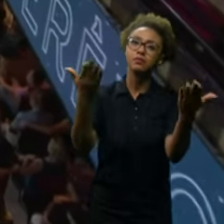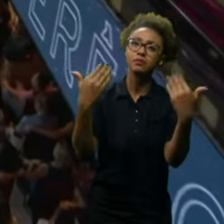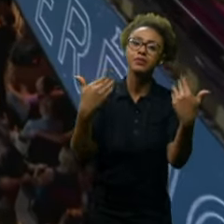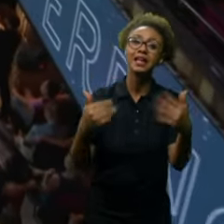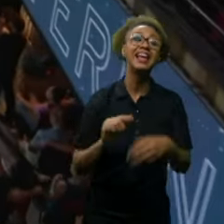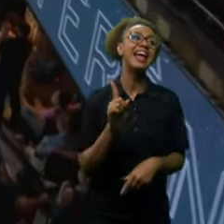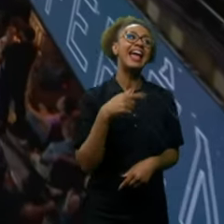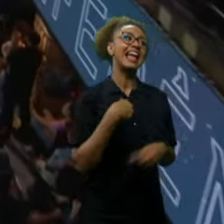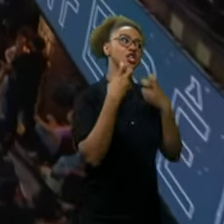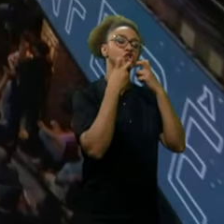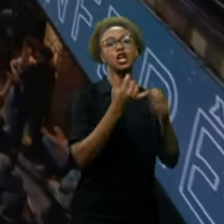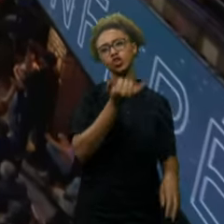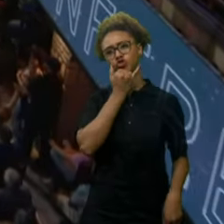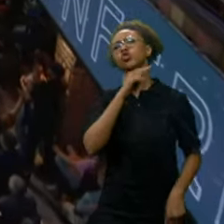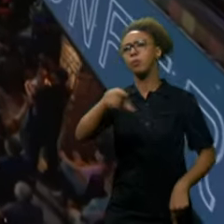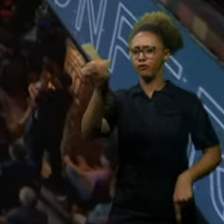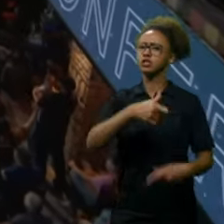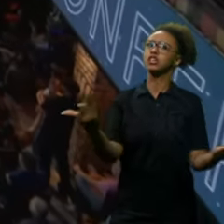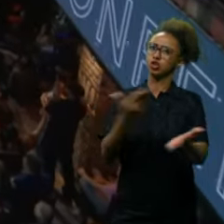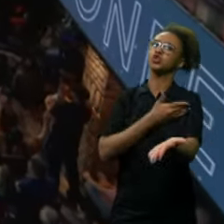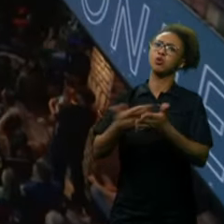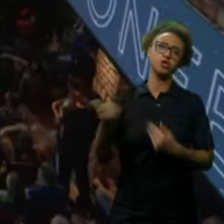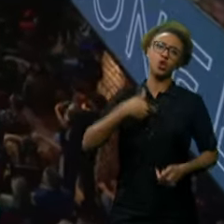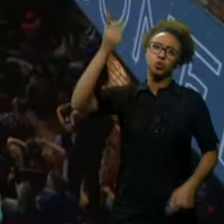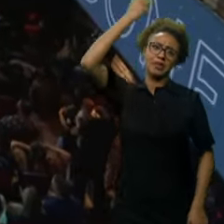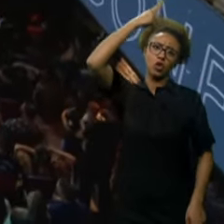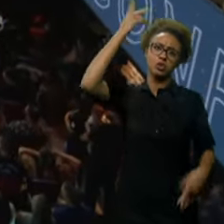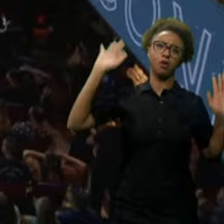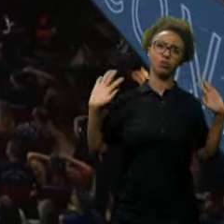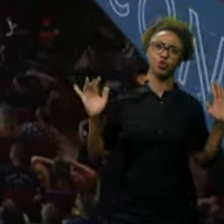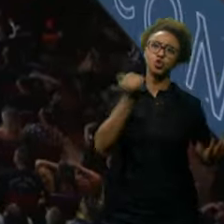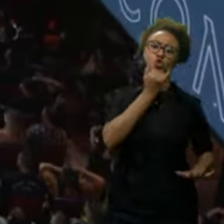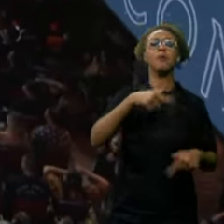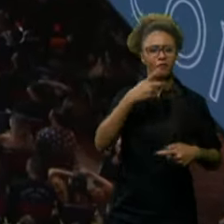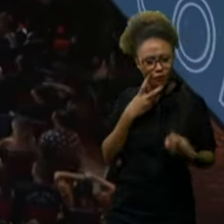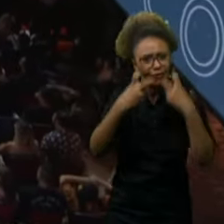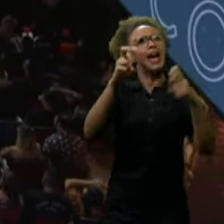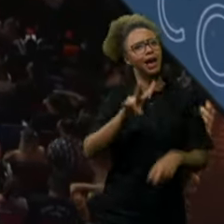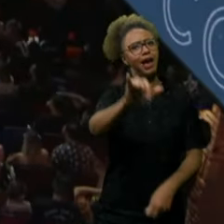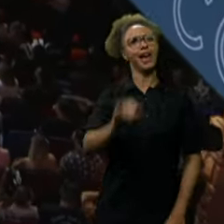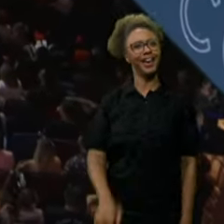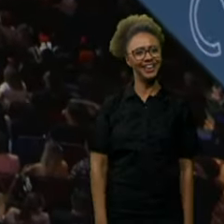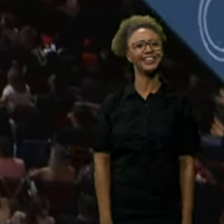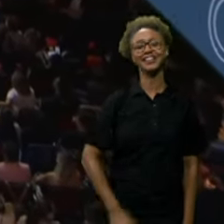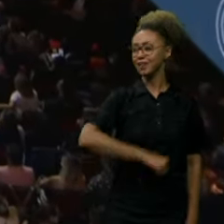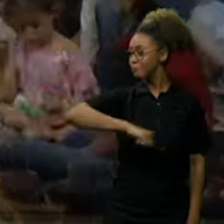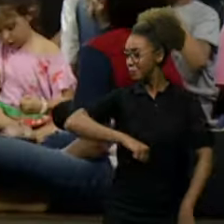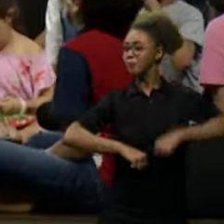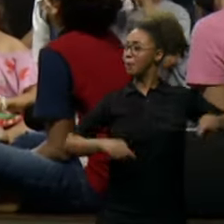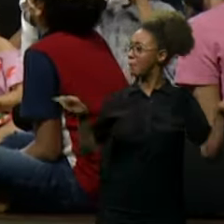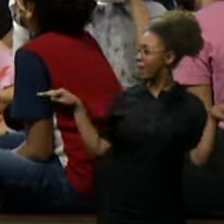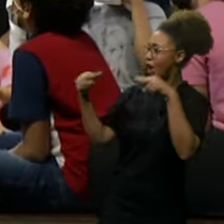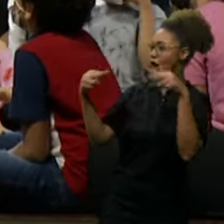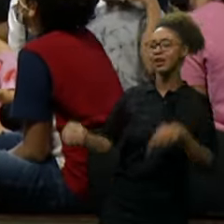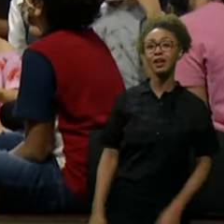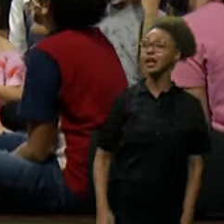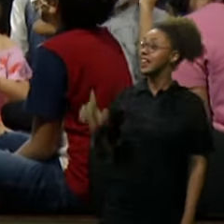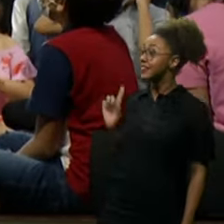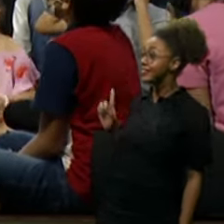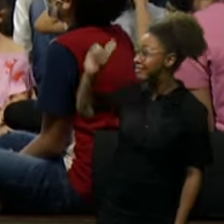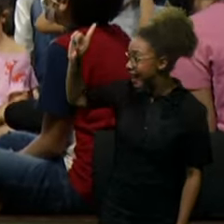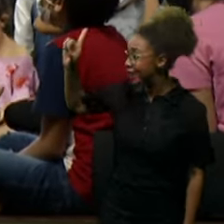no caminho que a gente vai de gritar não era porque vocês trouxe alguém perdeu gostar tanto dando vai gritar Olha para que ele tá do teu lado eu digo até